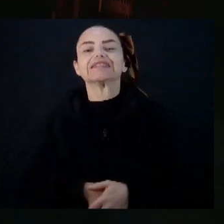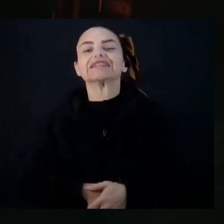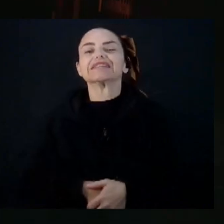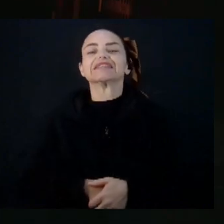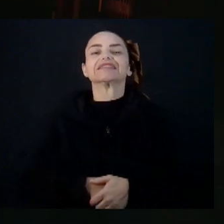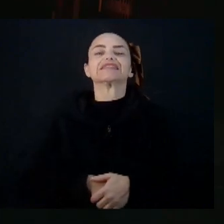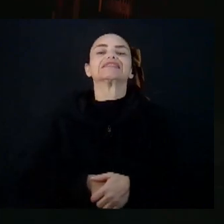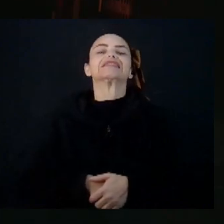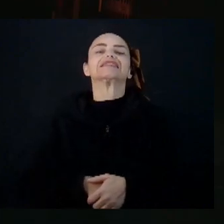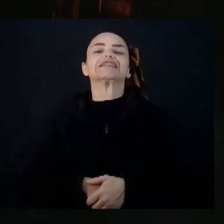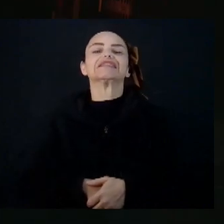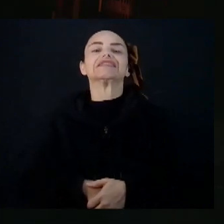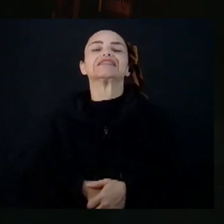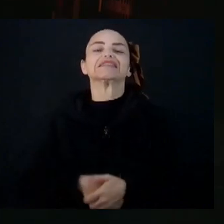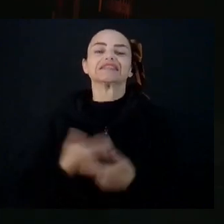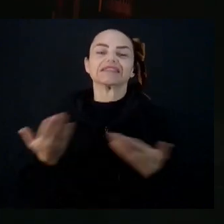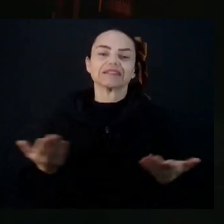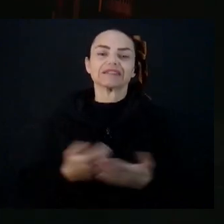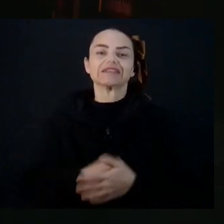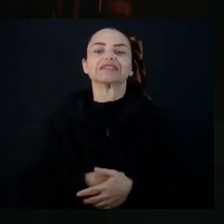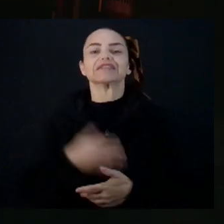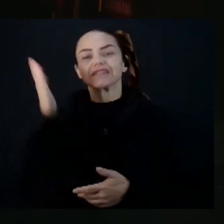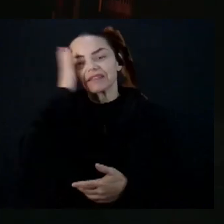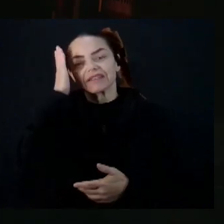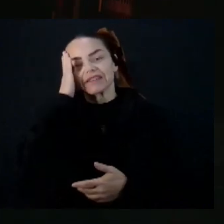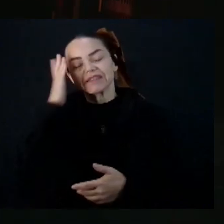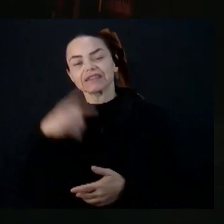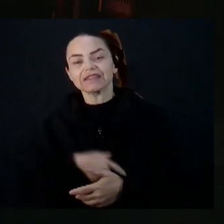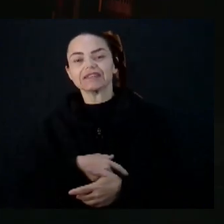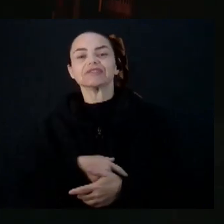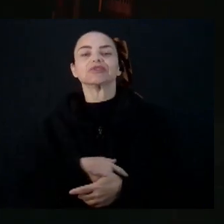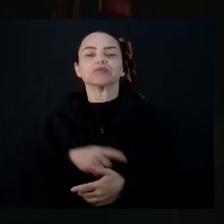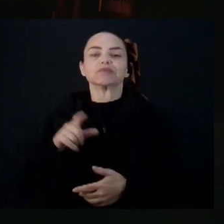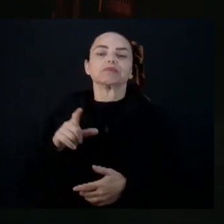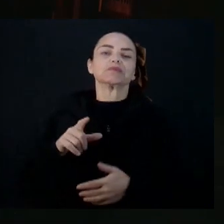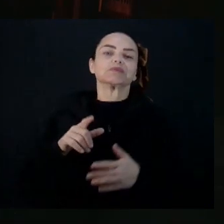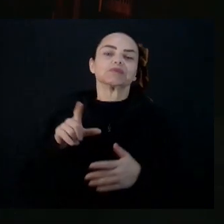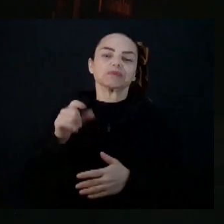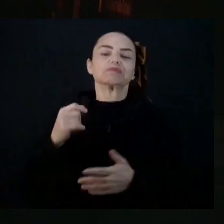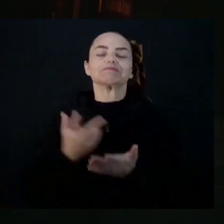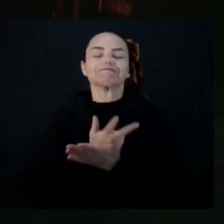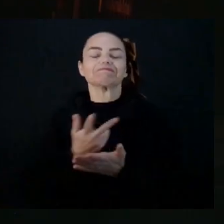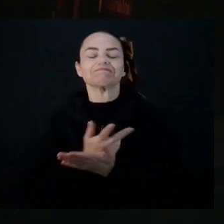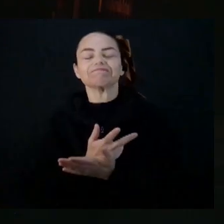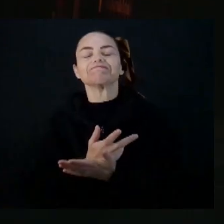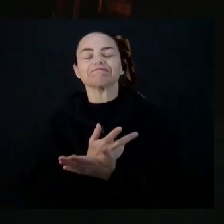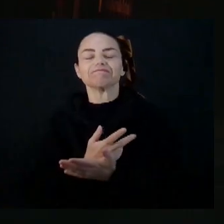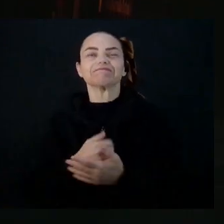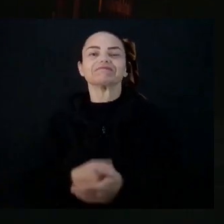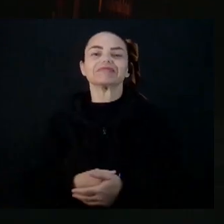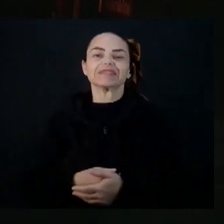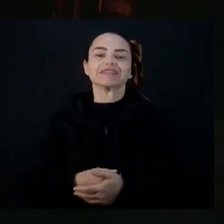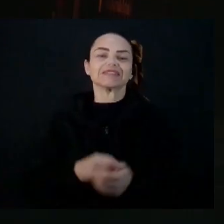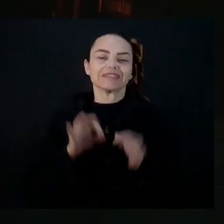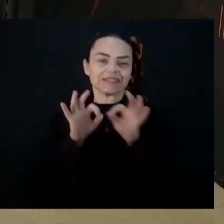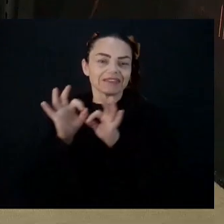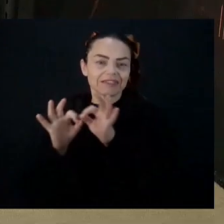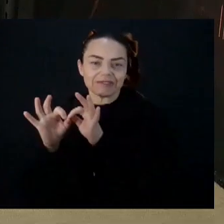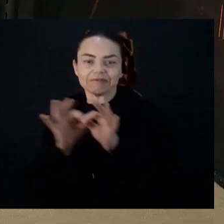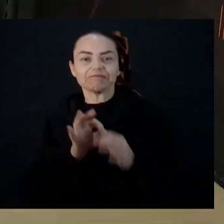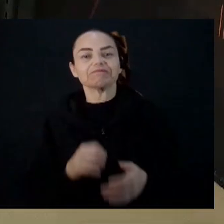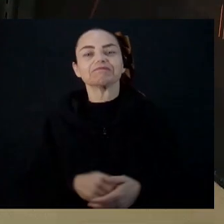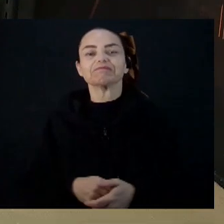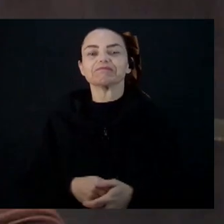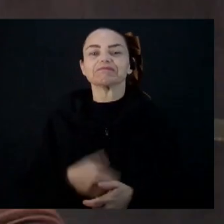Então, aí a gente entendeu que de repente mesmo fazendo a escolha errada, no final tudo vai se ajeitar. Sim. Né? Então, gostaria